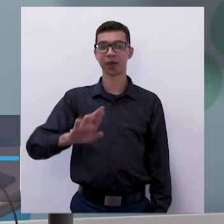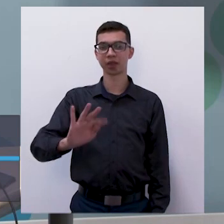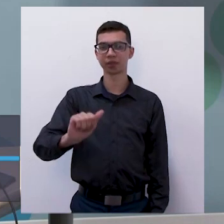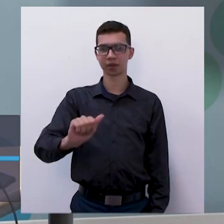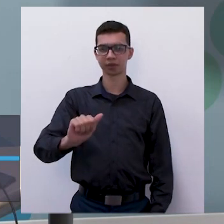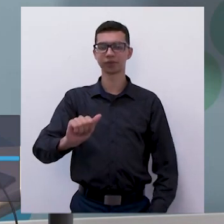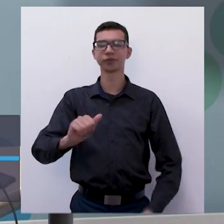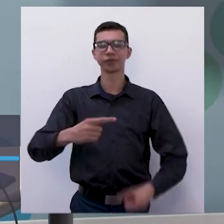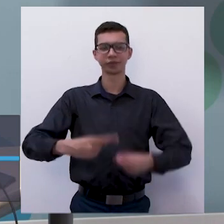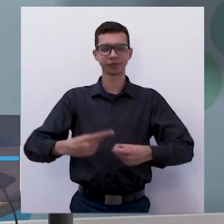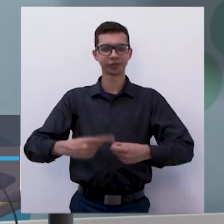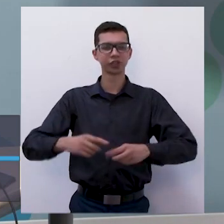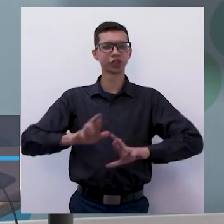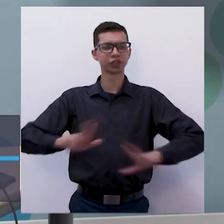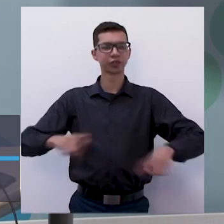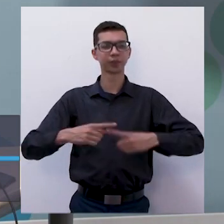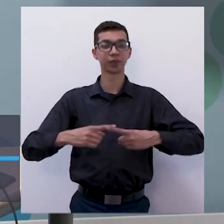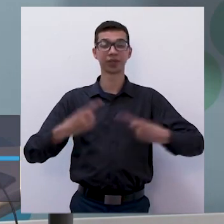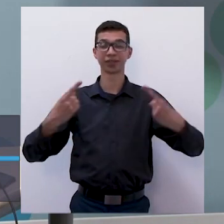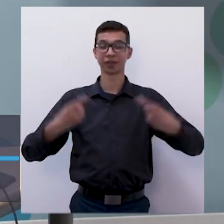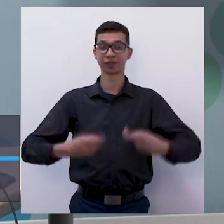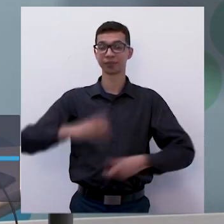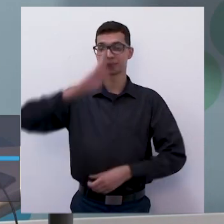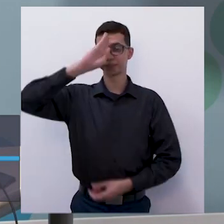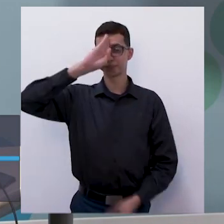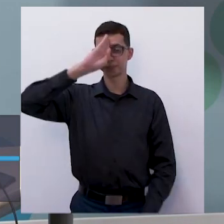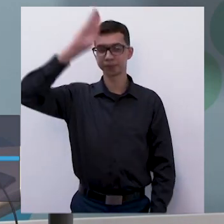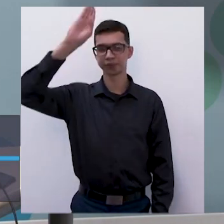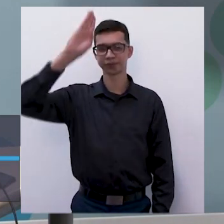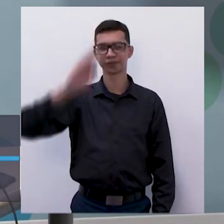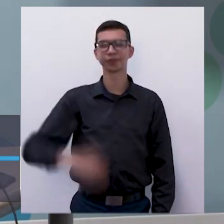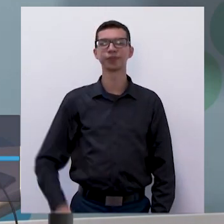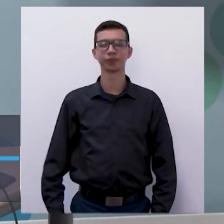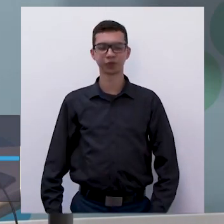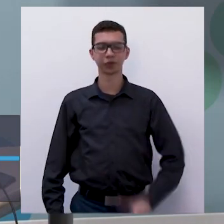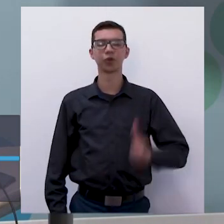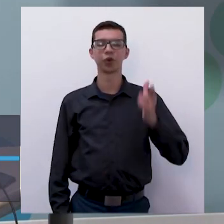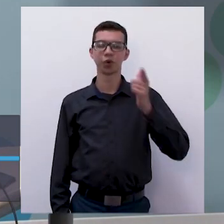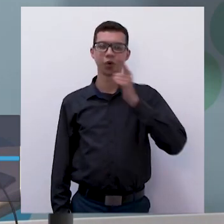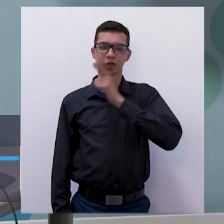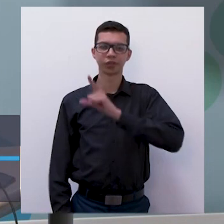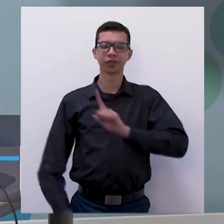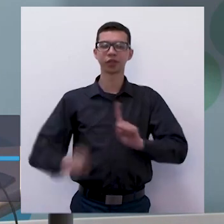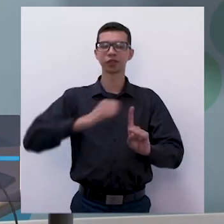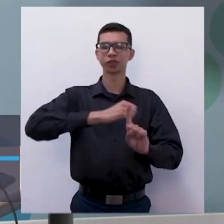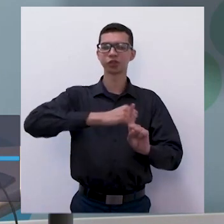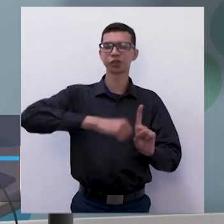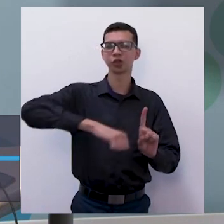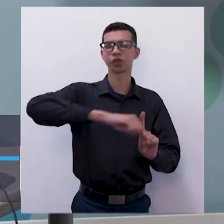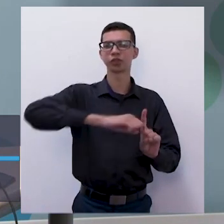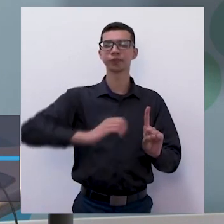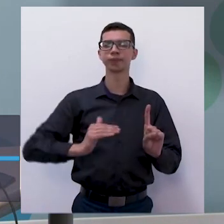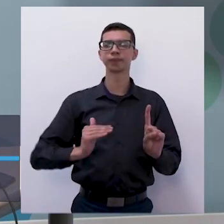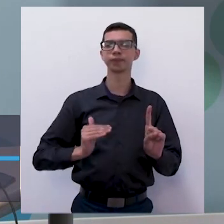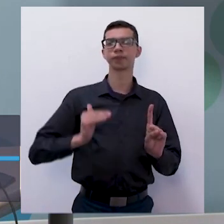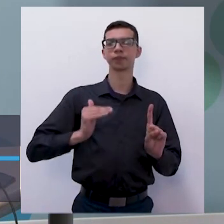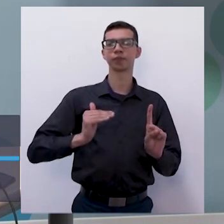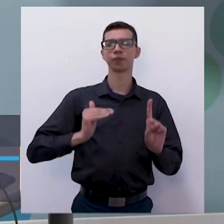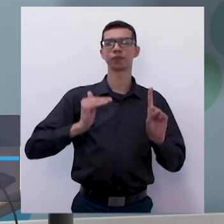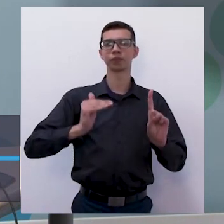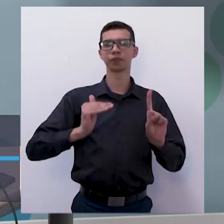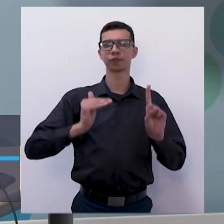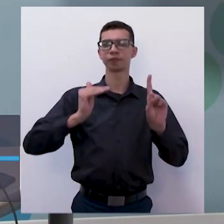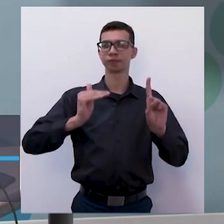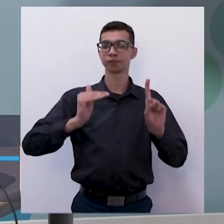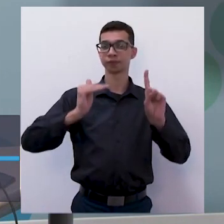A guerra era o principal veículo de ascensão social, o veículo que levaria o espartano